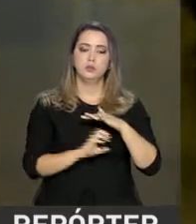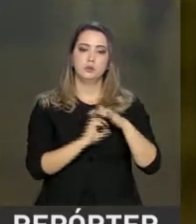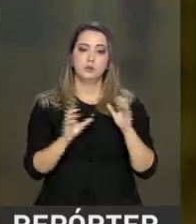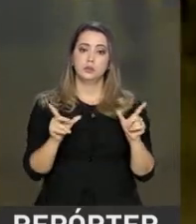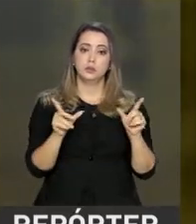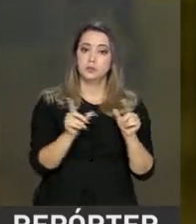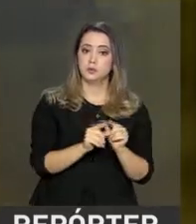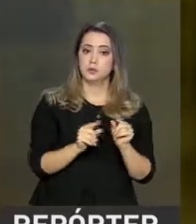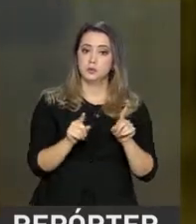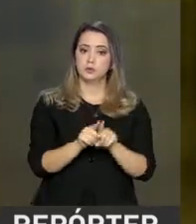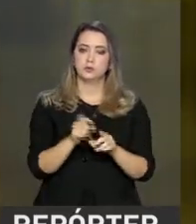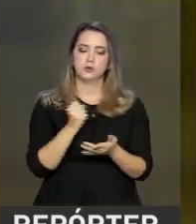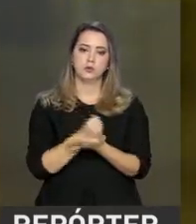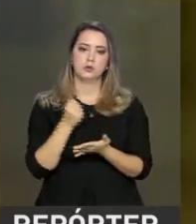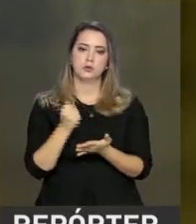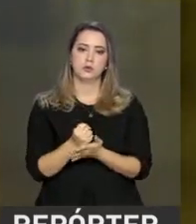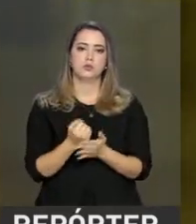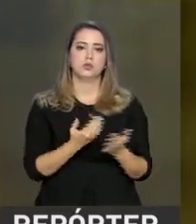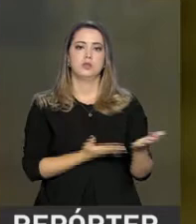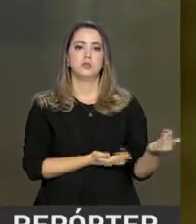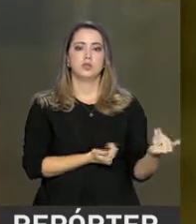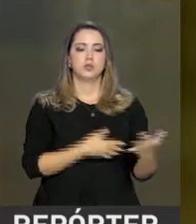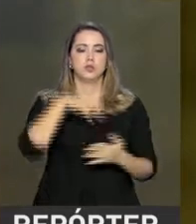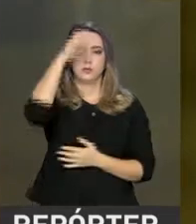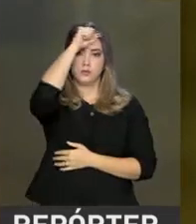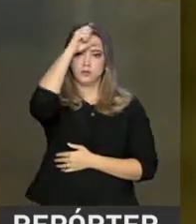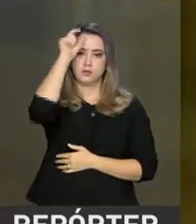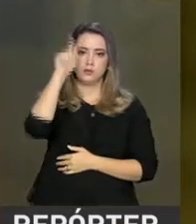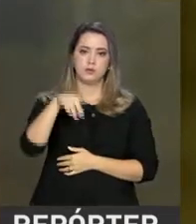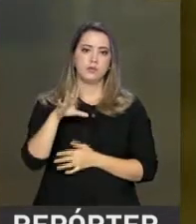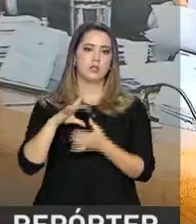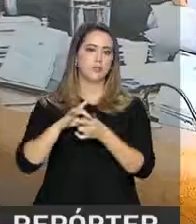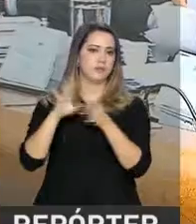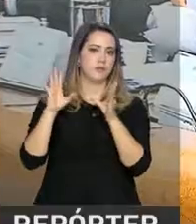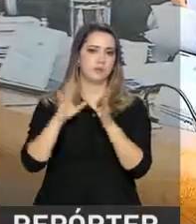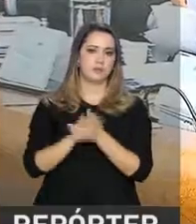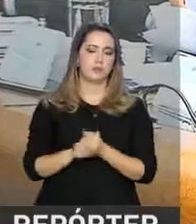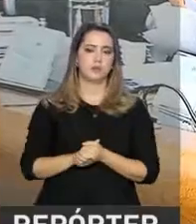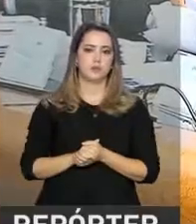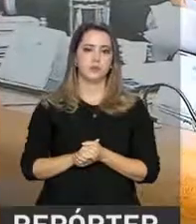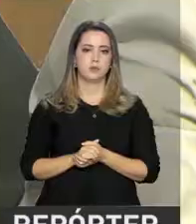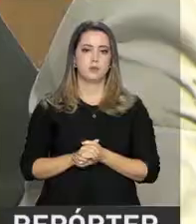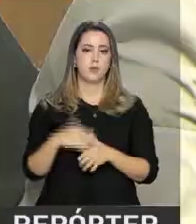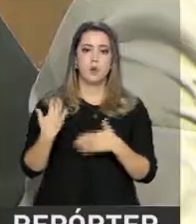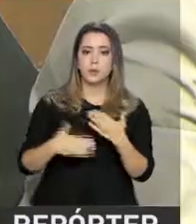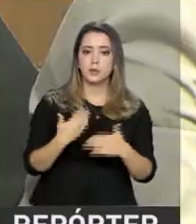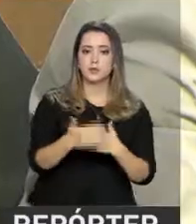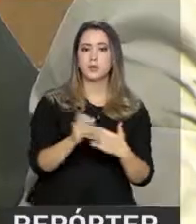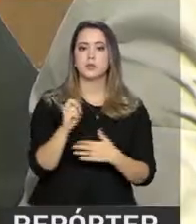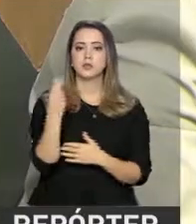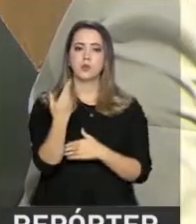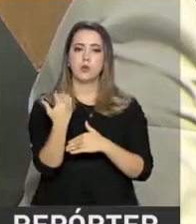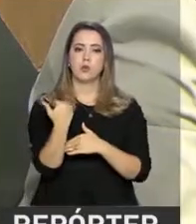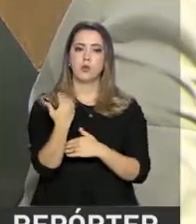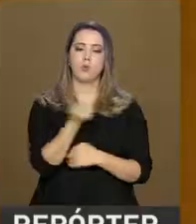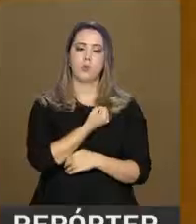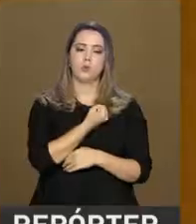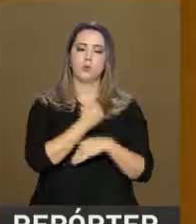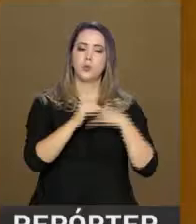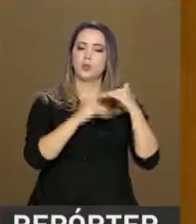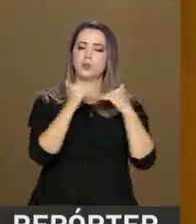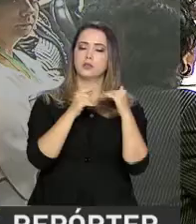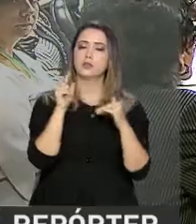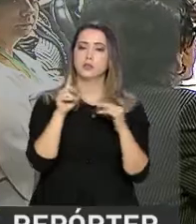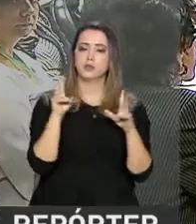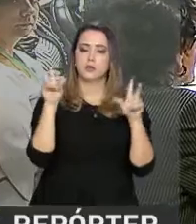empresas a contratação de aprendizes é facultativa a manutenção ou aumento dessas cotas é um